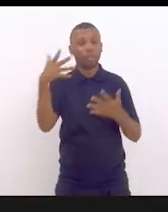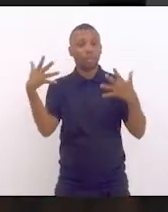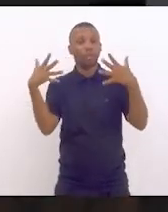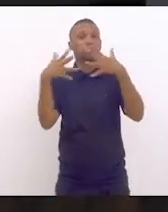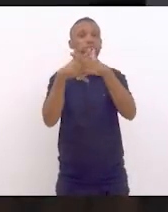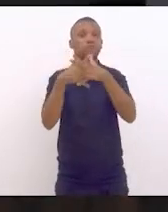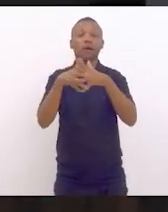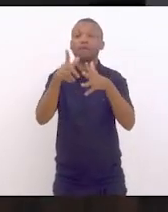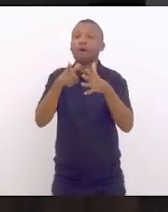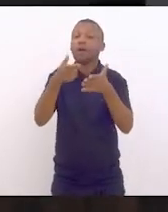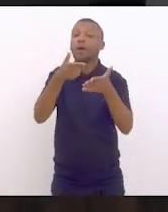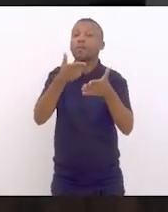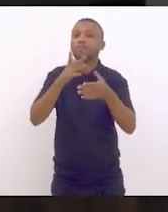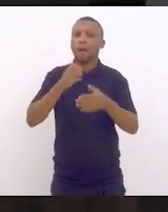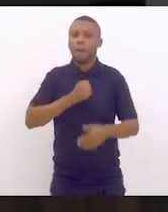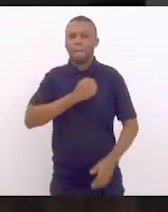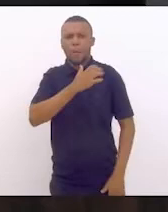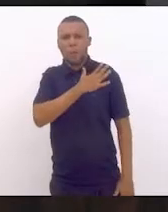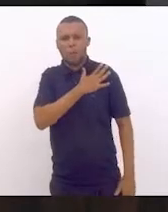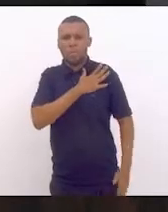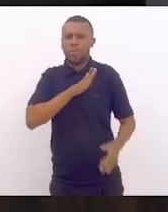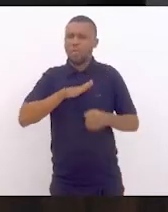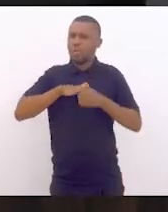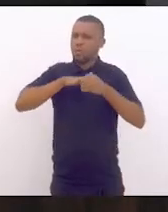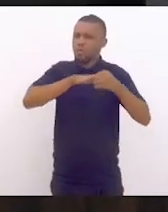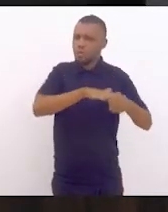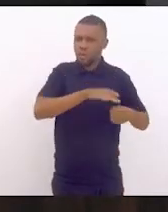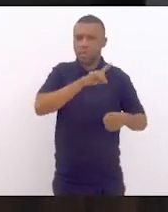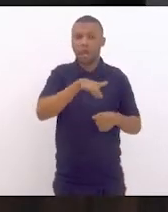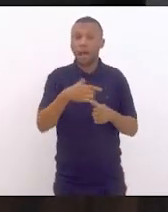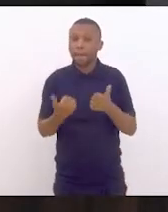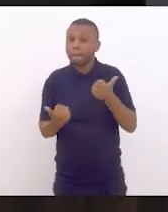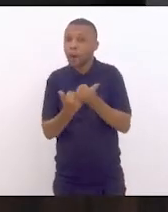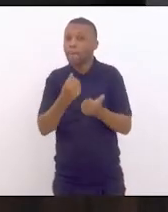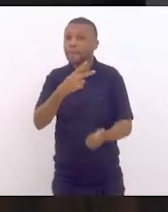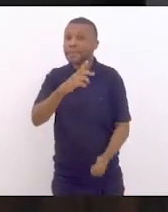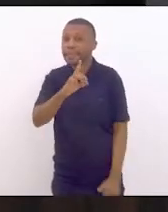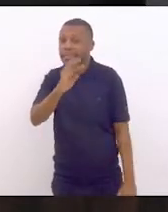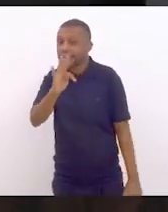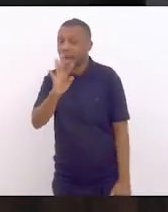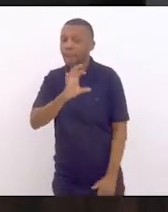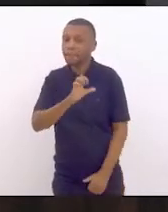Foi perseguido pela ditadura e era um brizolista apaixonado pelo Brizola.